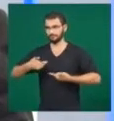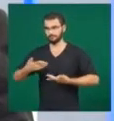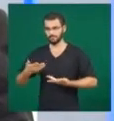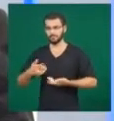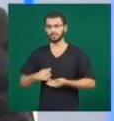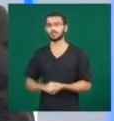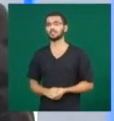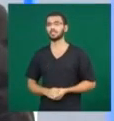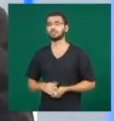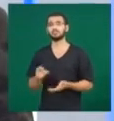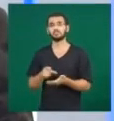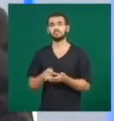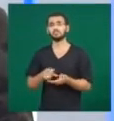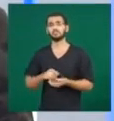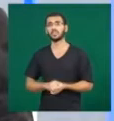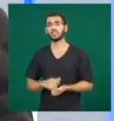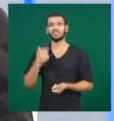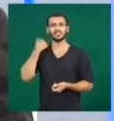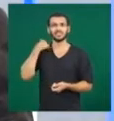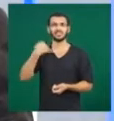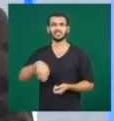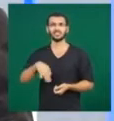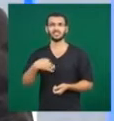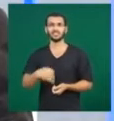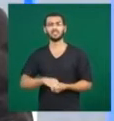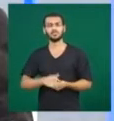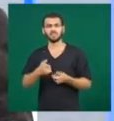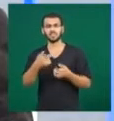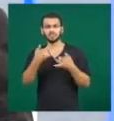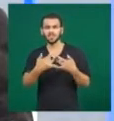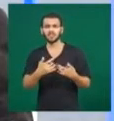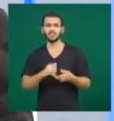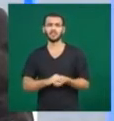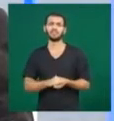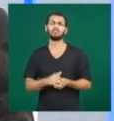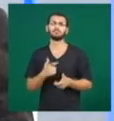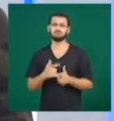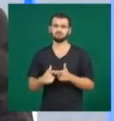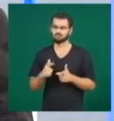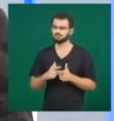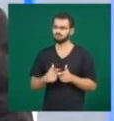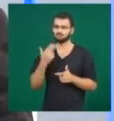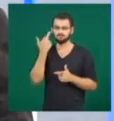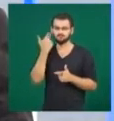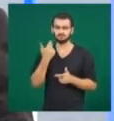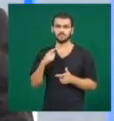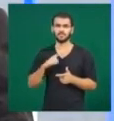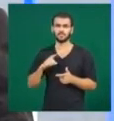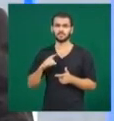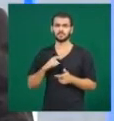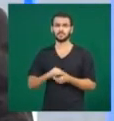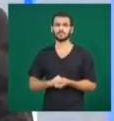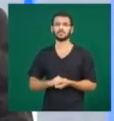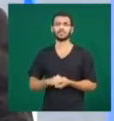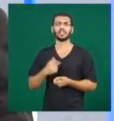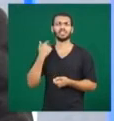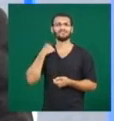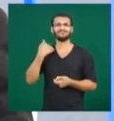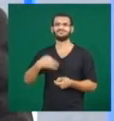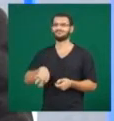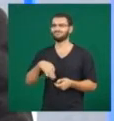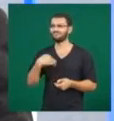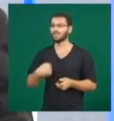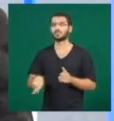exatamente isso. A dor nas costas, como você bem colocou, é um dos problemas mais comuns, dolorosos, que afetam